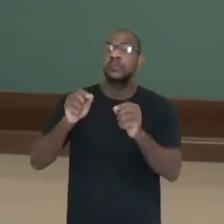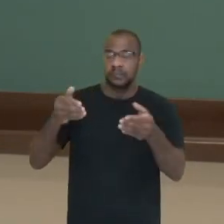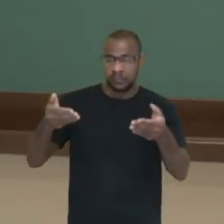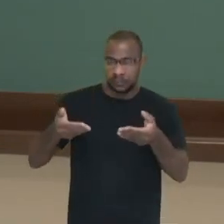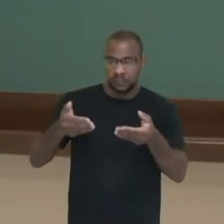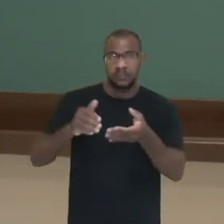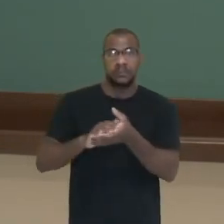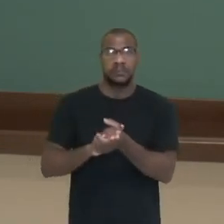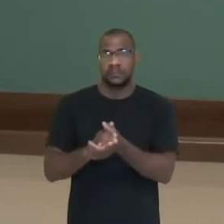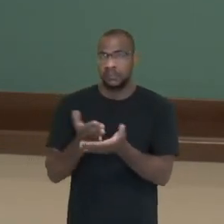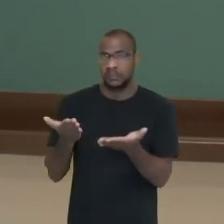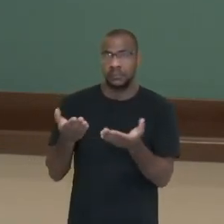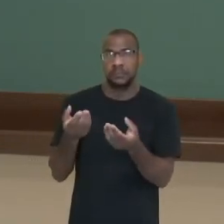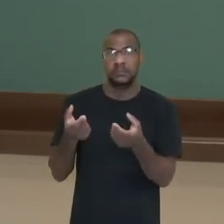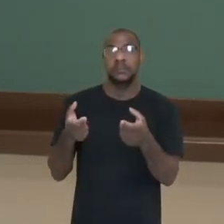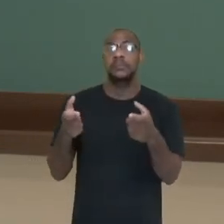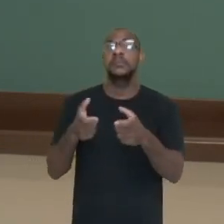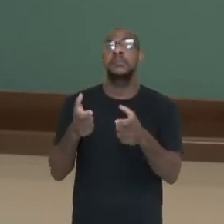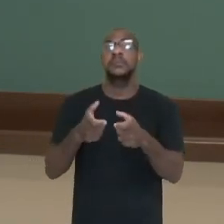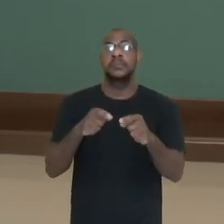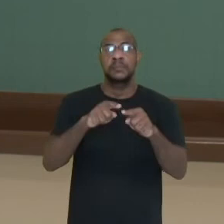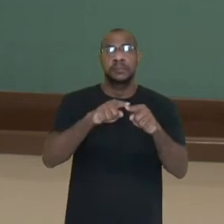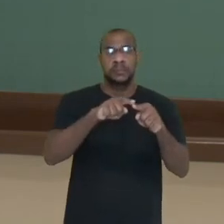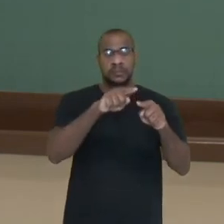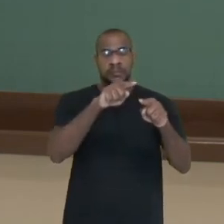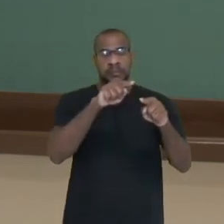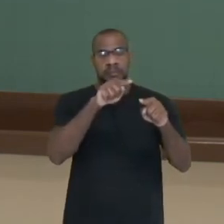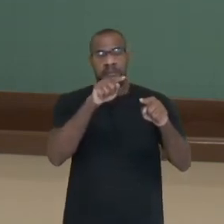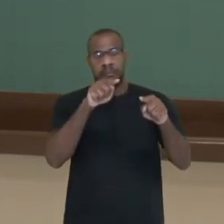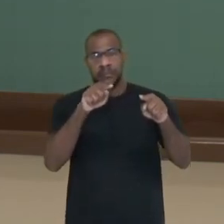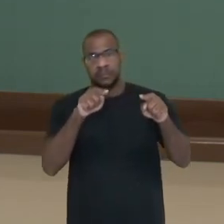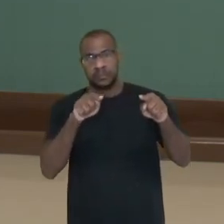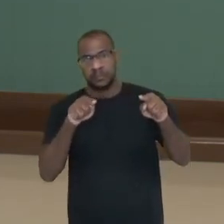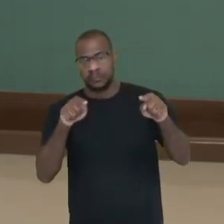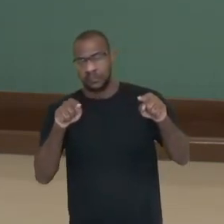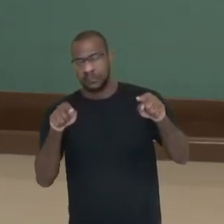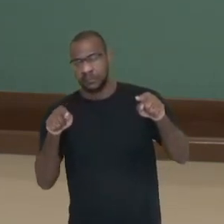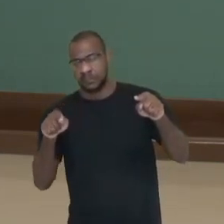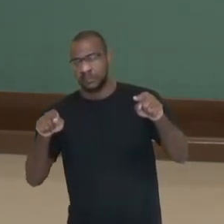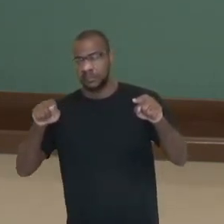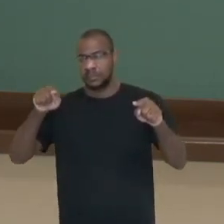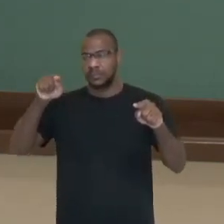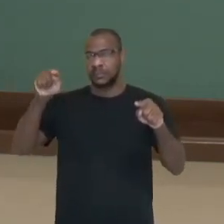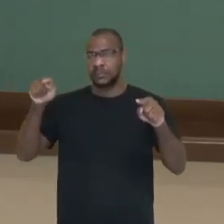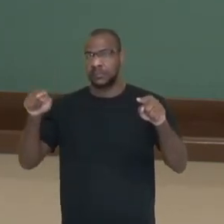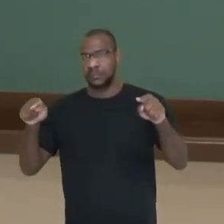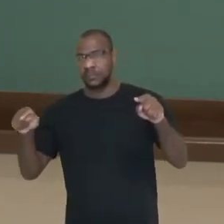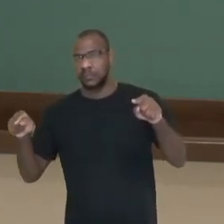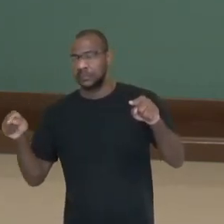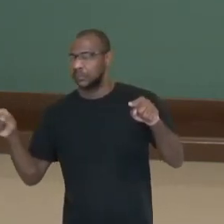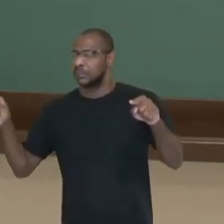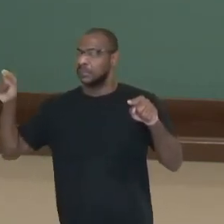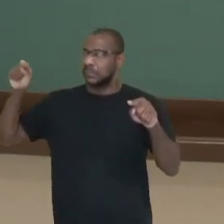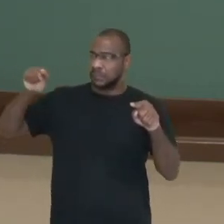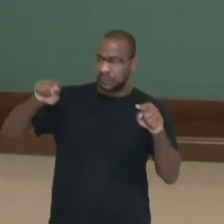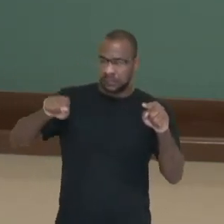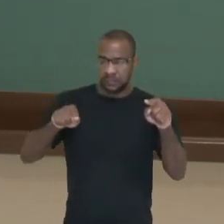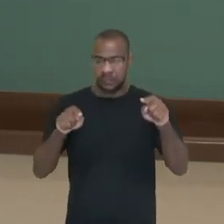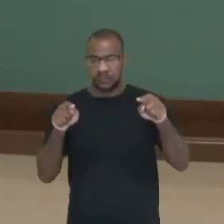aonde ocorre a maior oscilação da onda, você tem a onda indo, a onda voltando, você tem